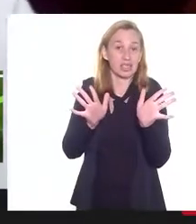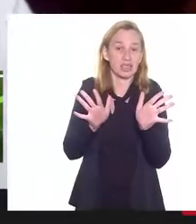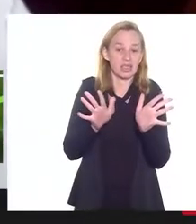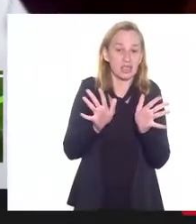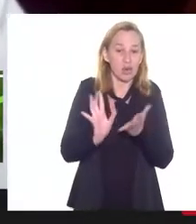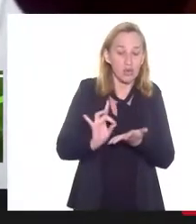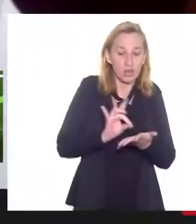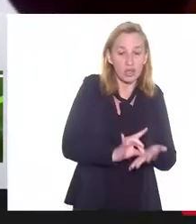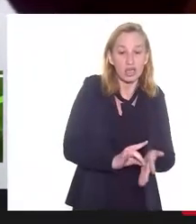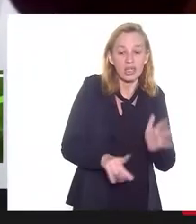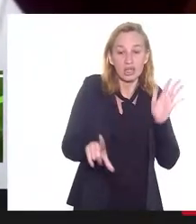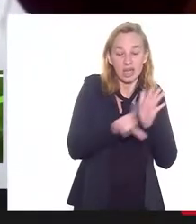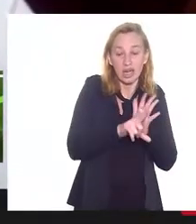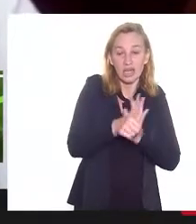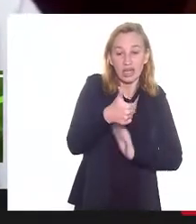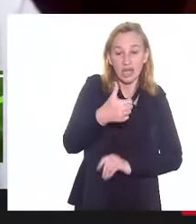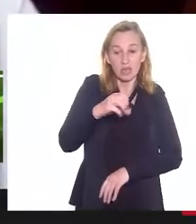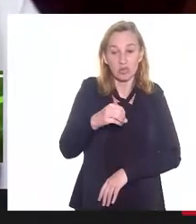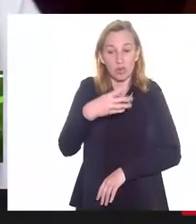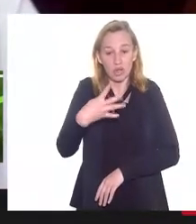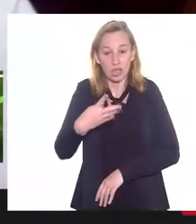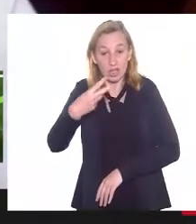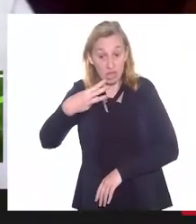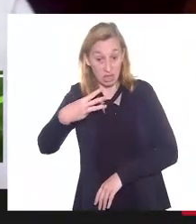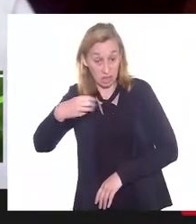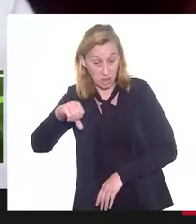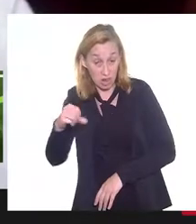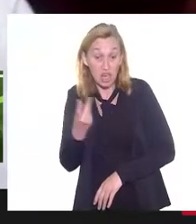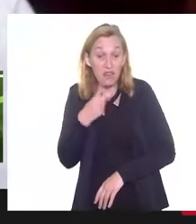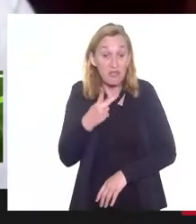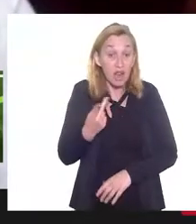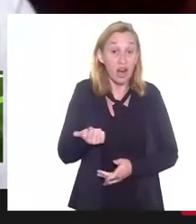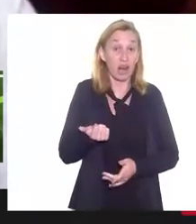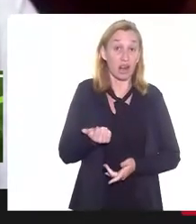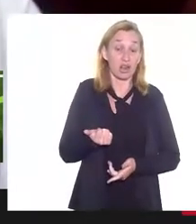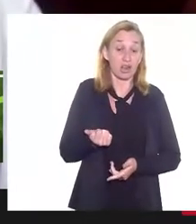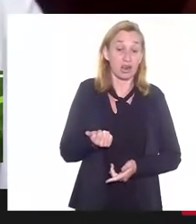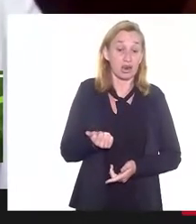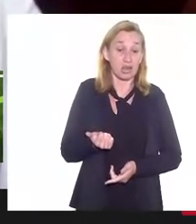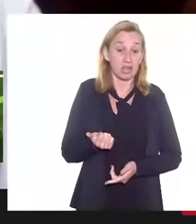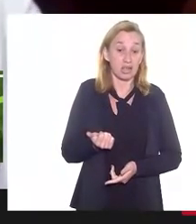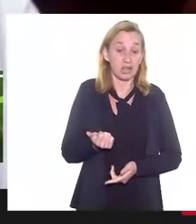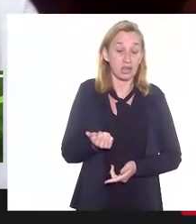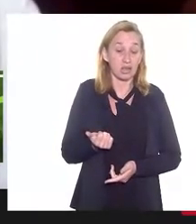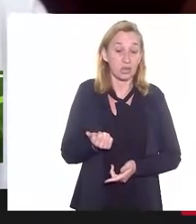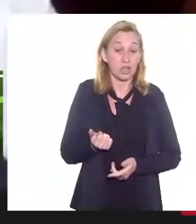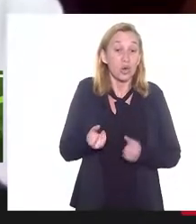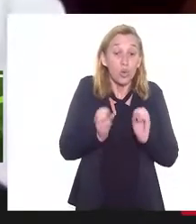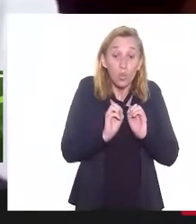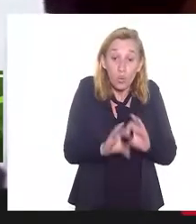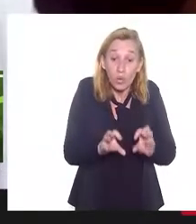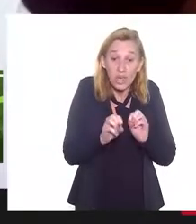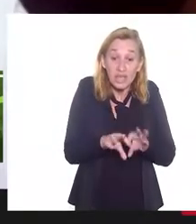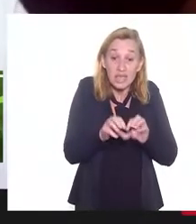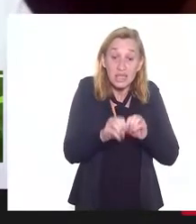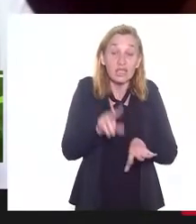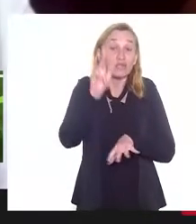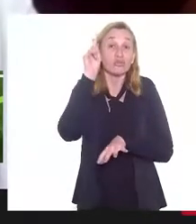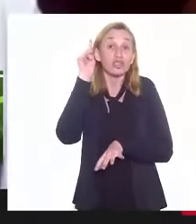Lei 10.639, que diz sobre o ensino da